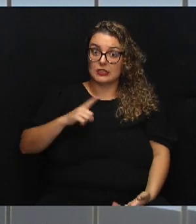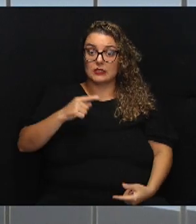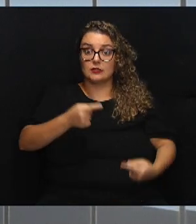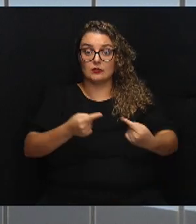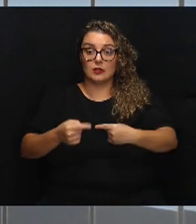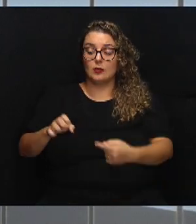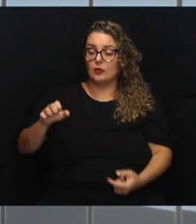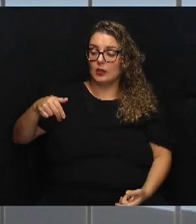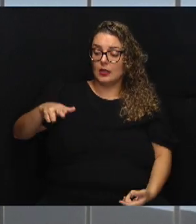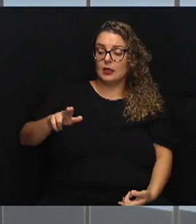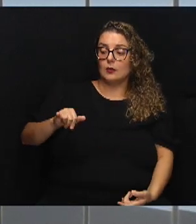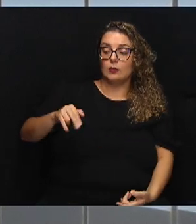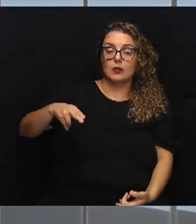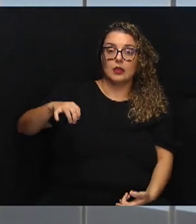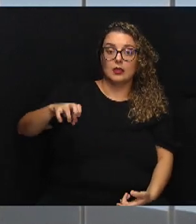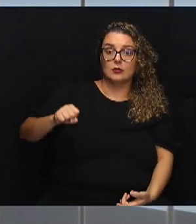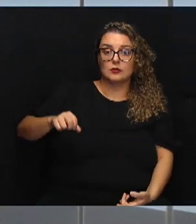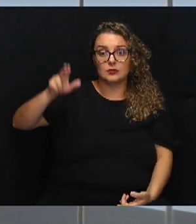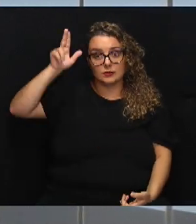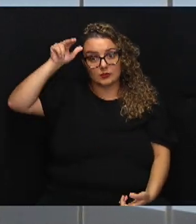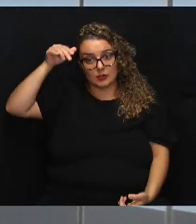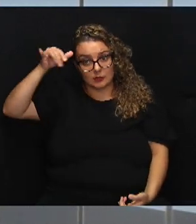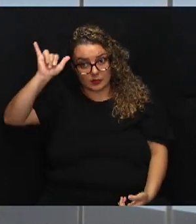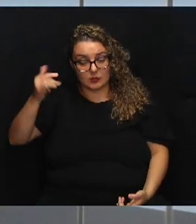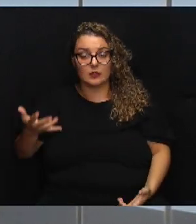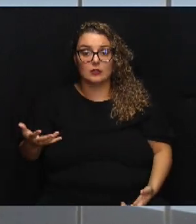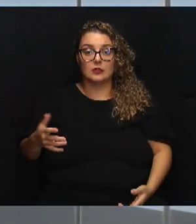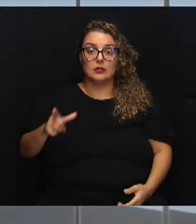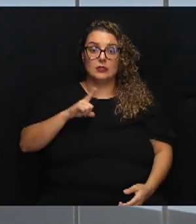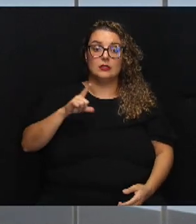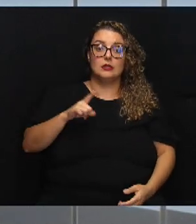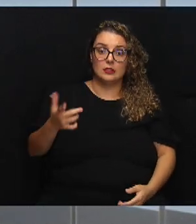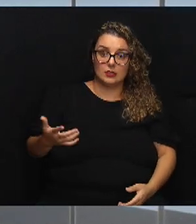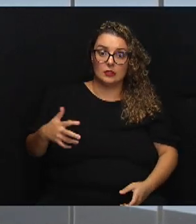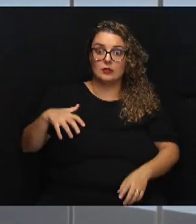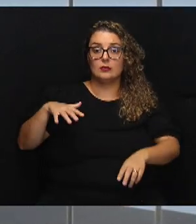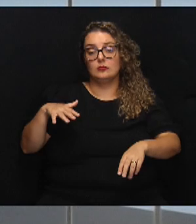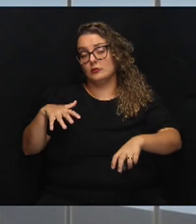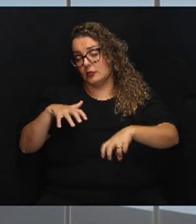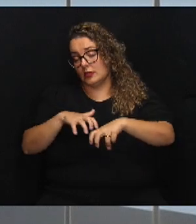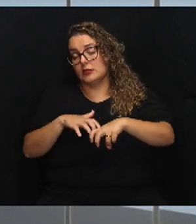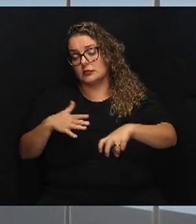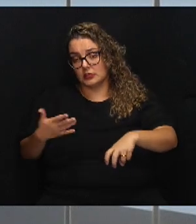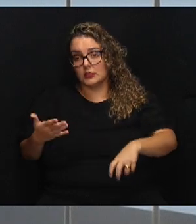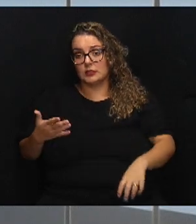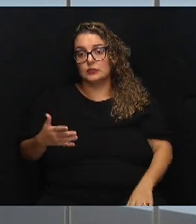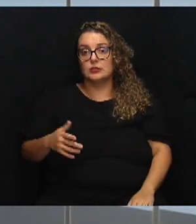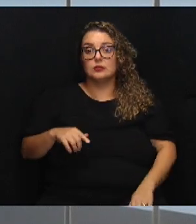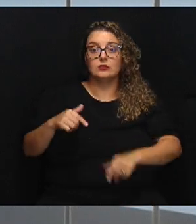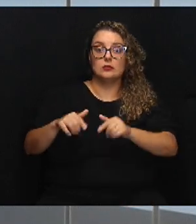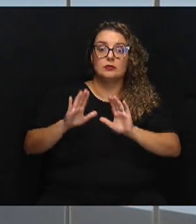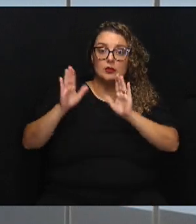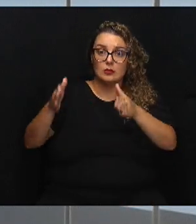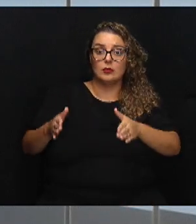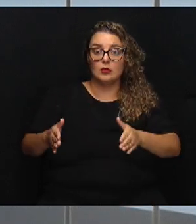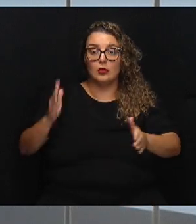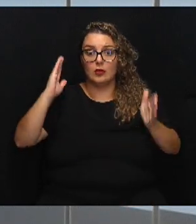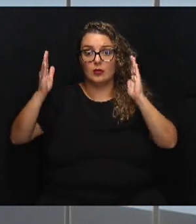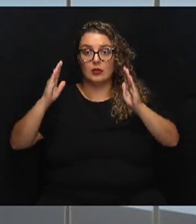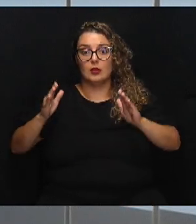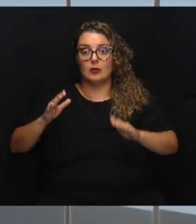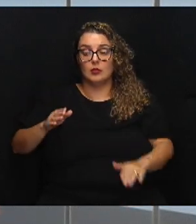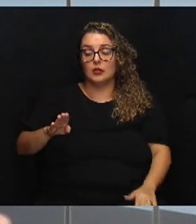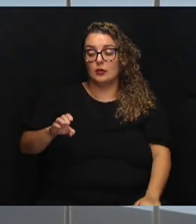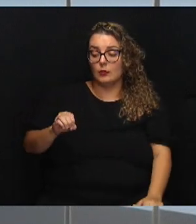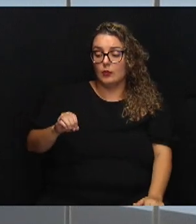equinos estão aí nas avenidas movimentadas, causando acidentes. Então a gente tem um trabalho voltado para isso, onde é acionado o caminhão boiadeiro, a gente recolhe esse